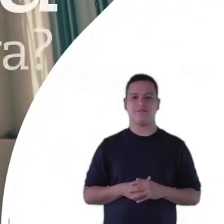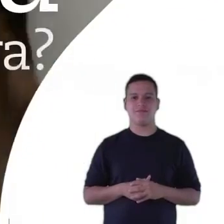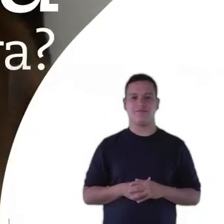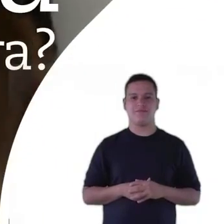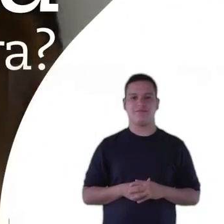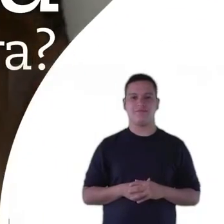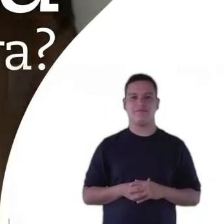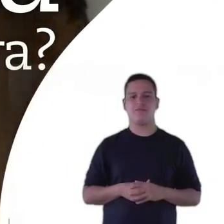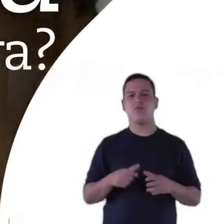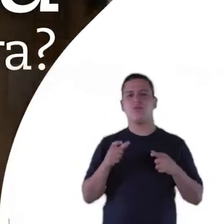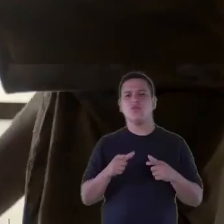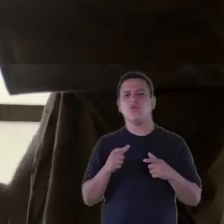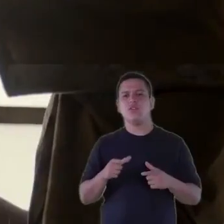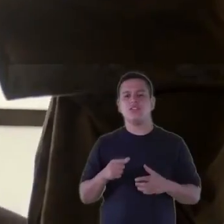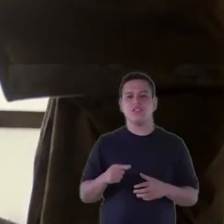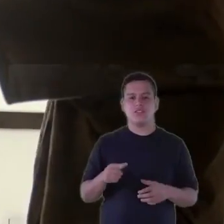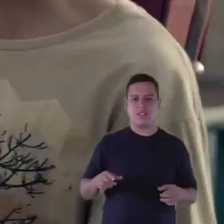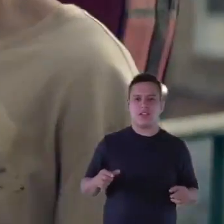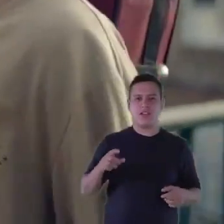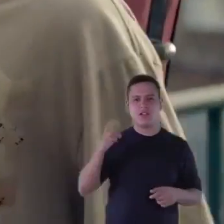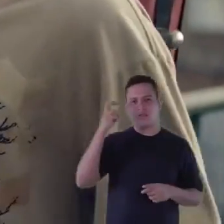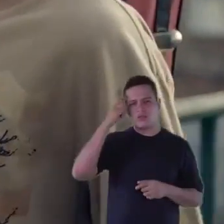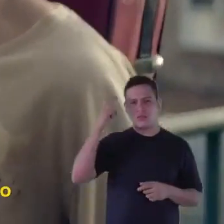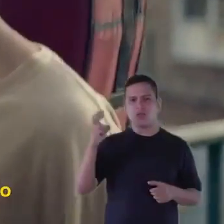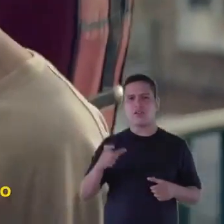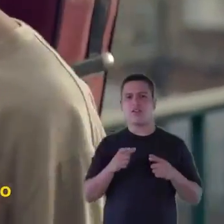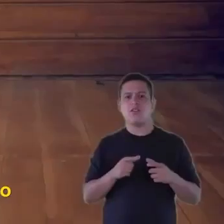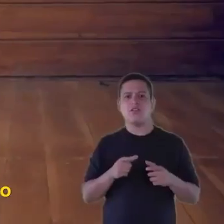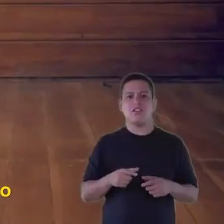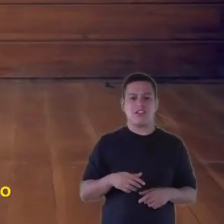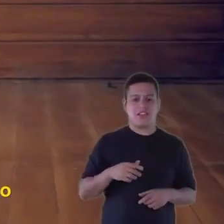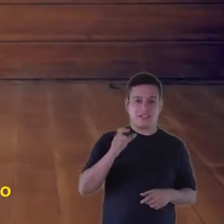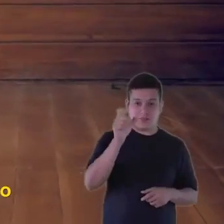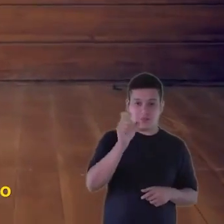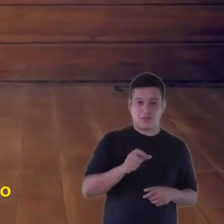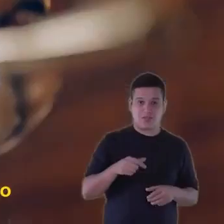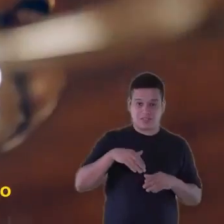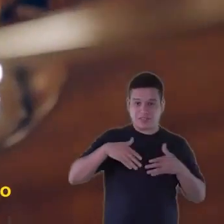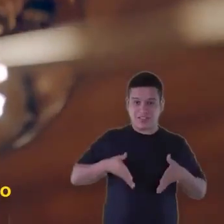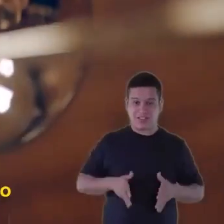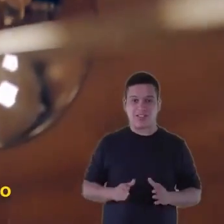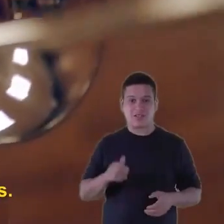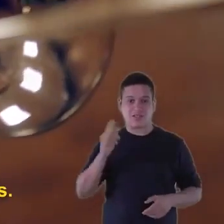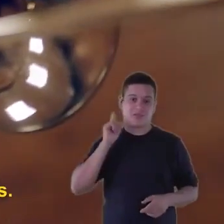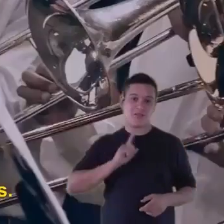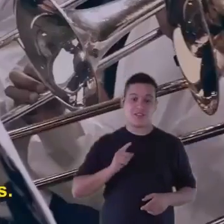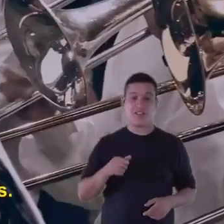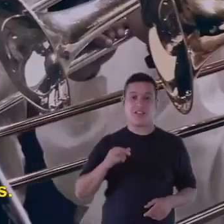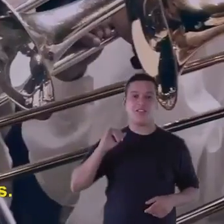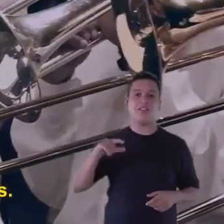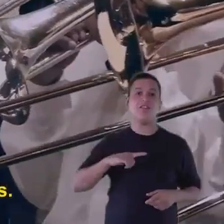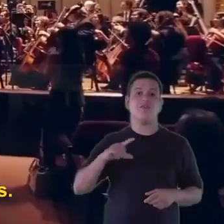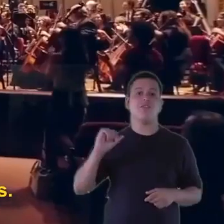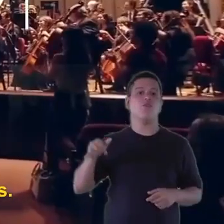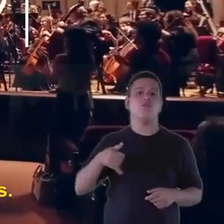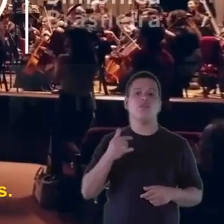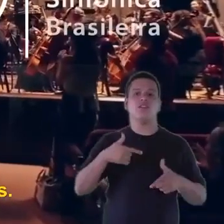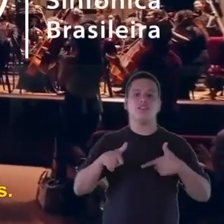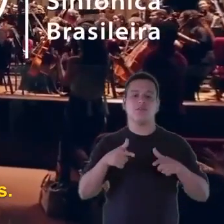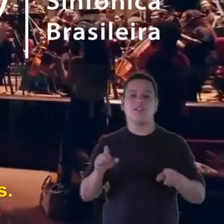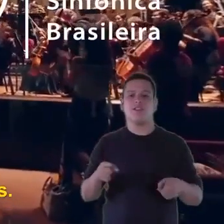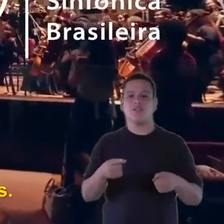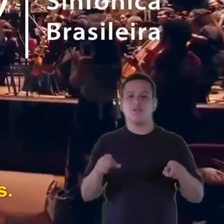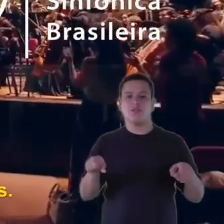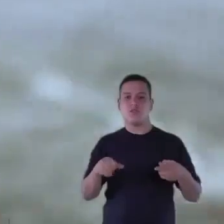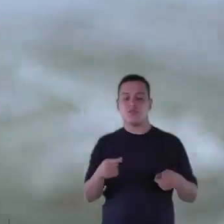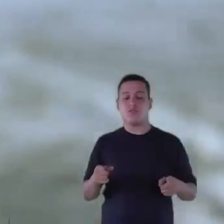Onde está a cultura? A cultura está no menino, que teve a oportunidade de virar músico em uma das maiores orquestras